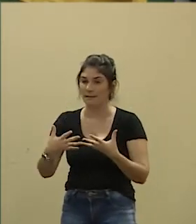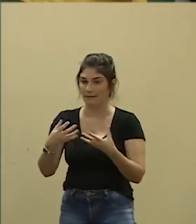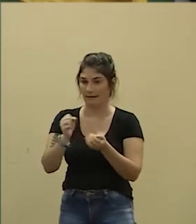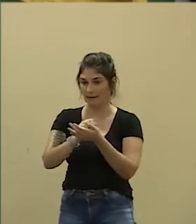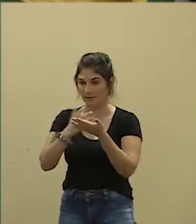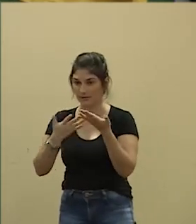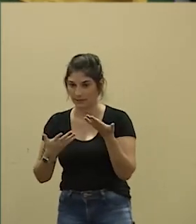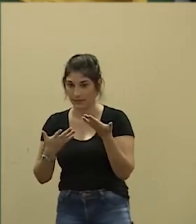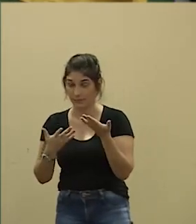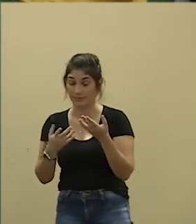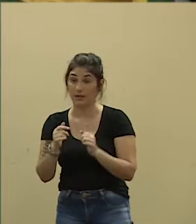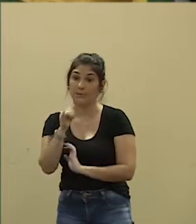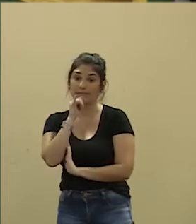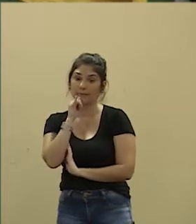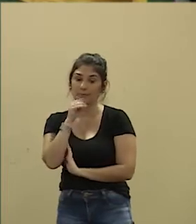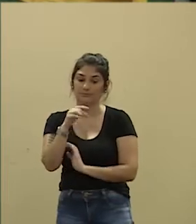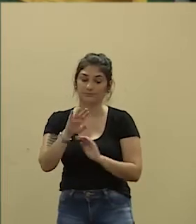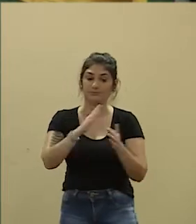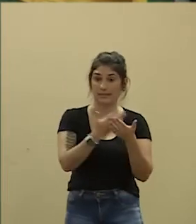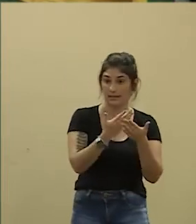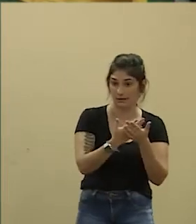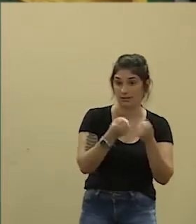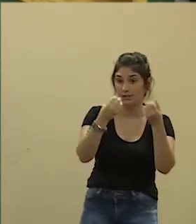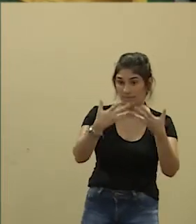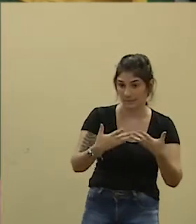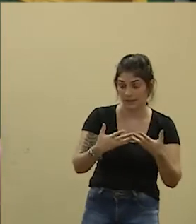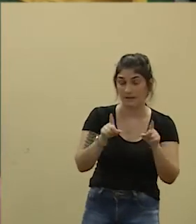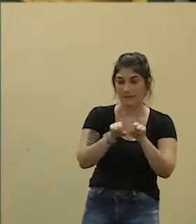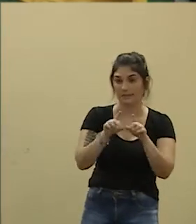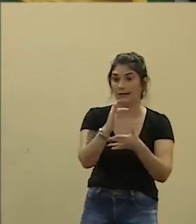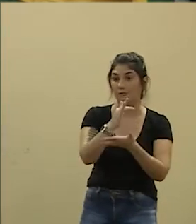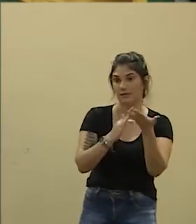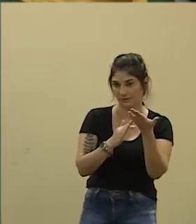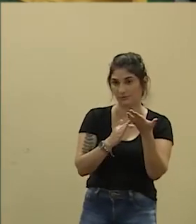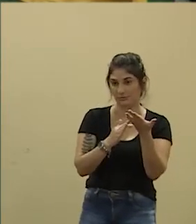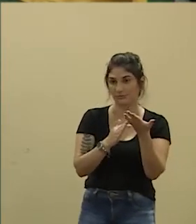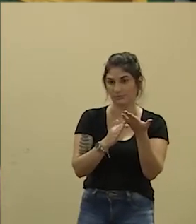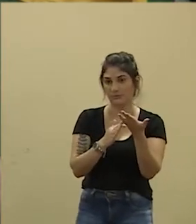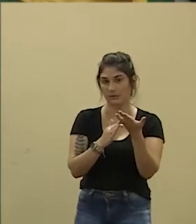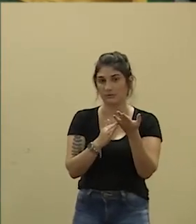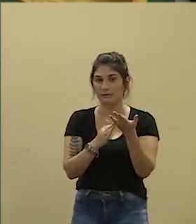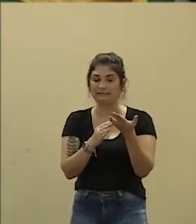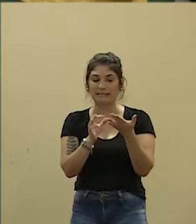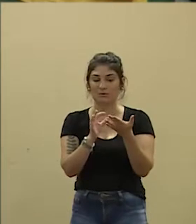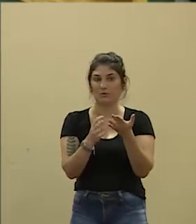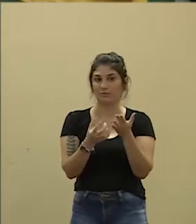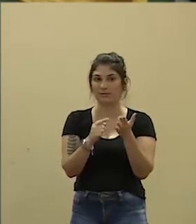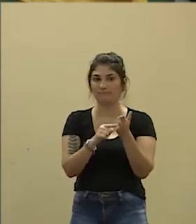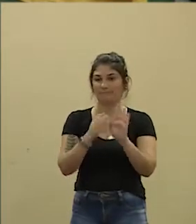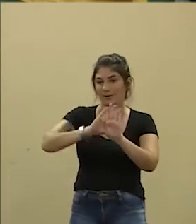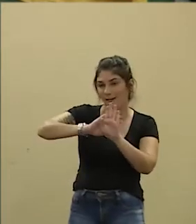aula mas a gente explica que tem que fazer tem as instruções da em texto mas sempre tem 11 alguma na entrelinha ali algo que a gente consegue